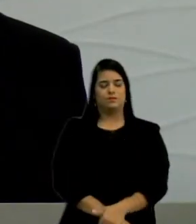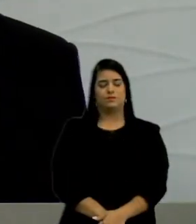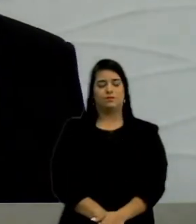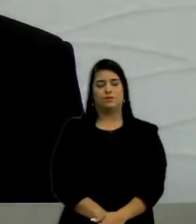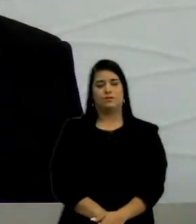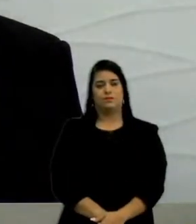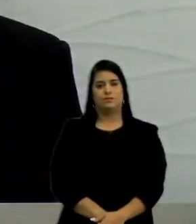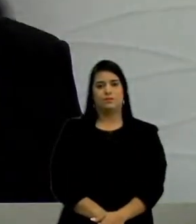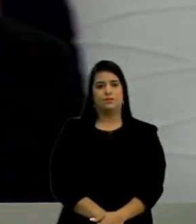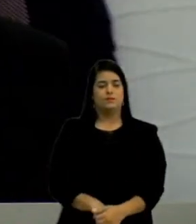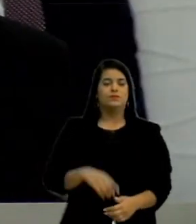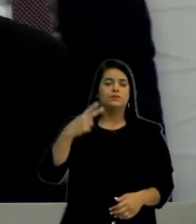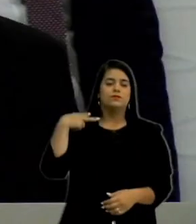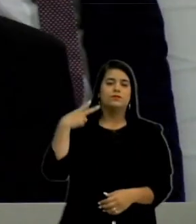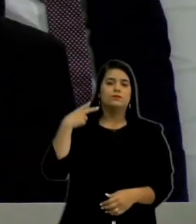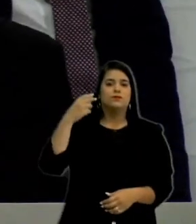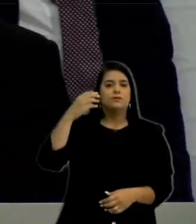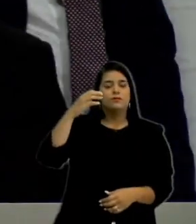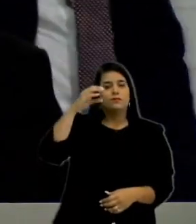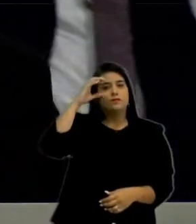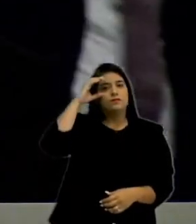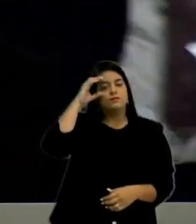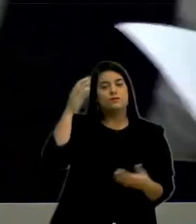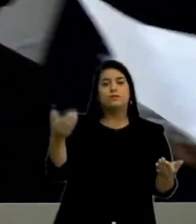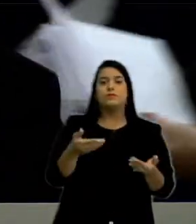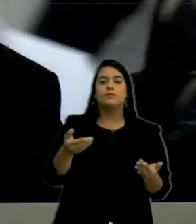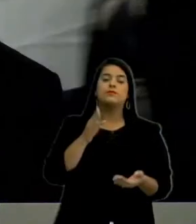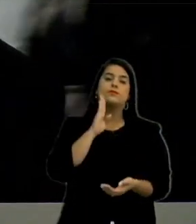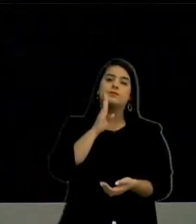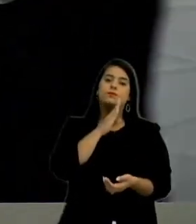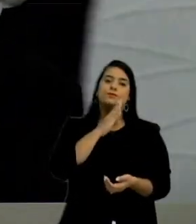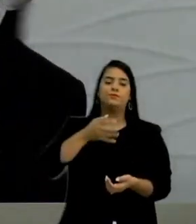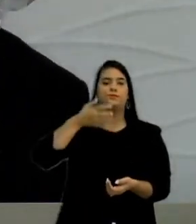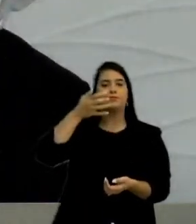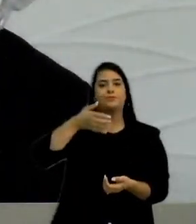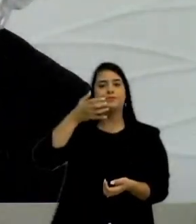Agradeço a vereadora Cissa, para contar a palavra ao vereador Bruno Braga.